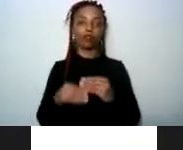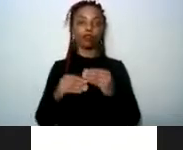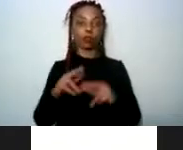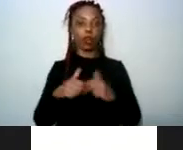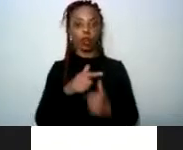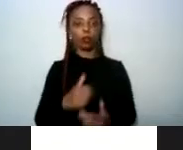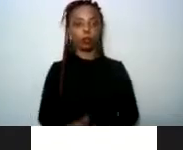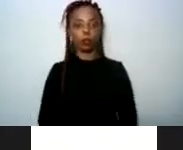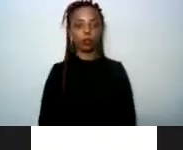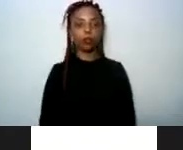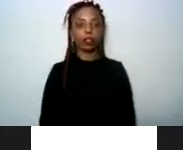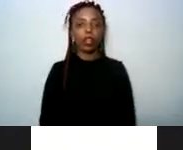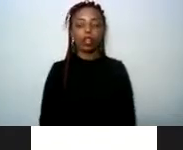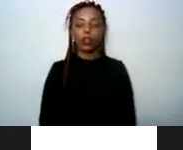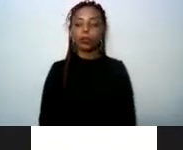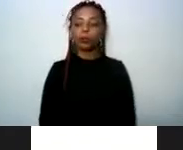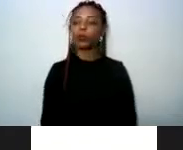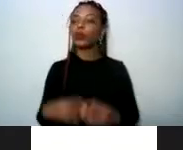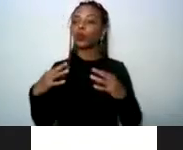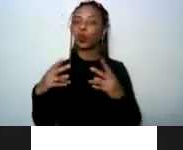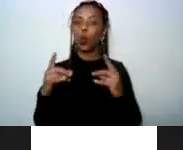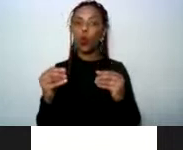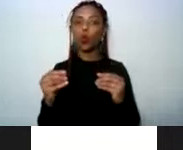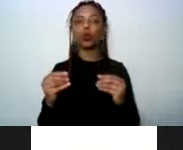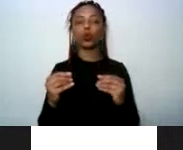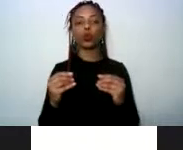bens que são tombados pelo órgão